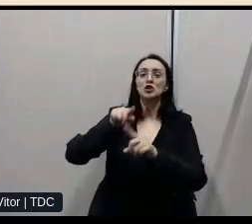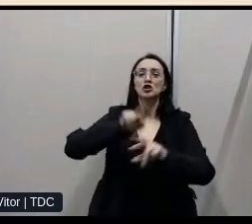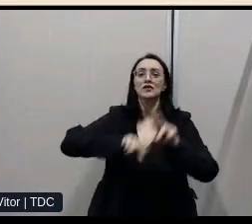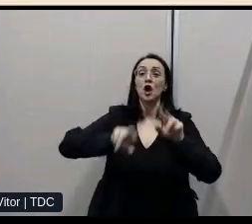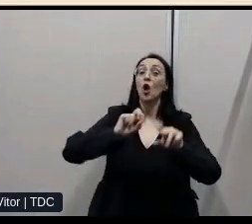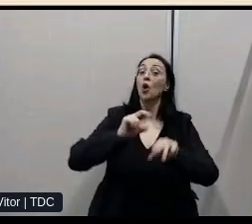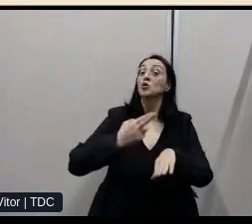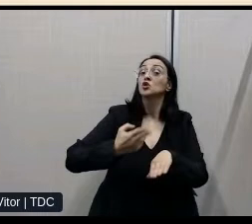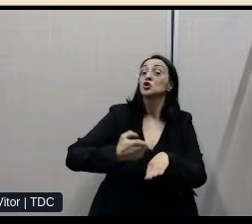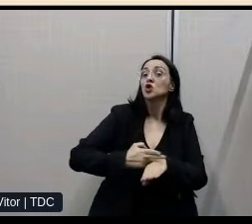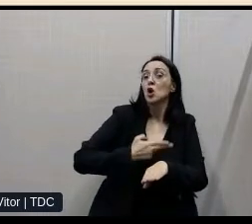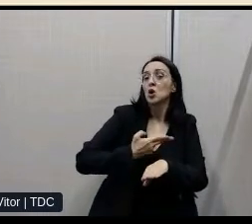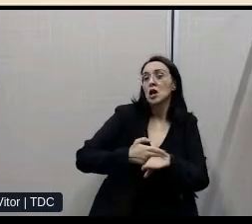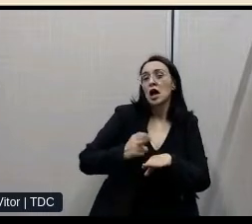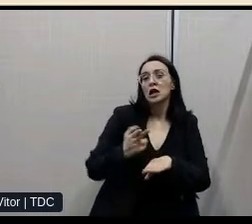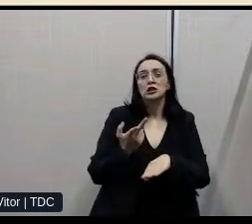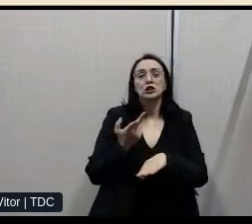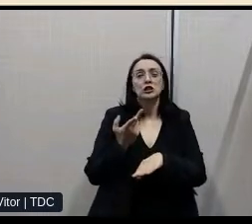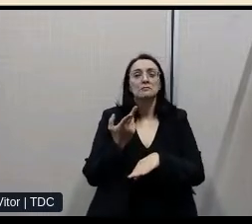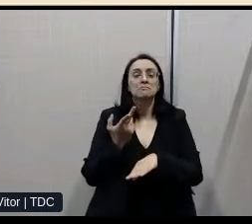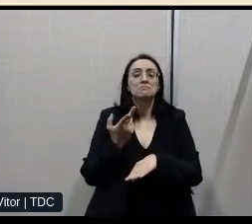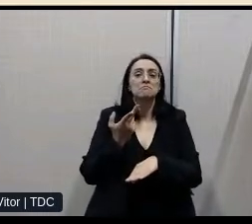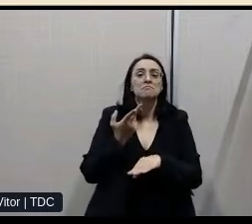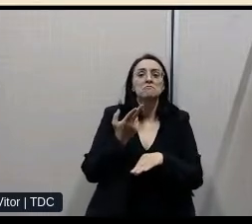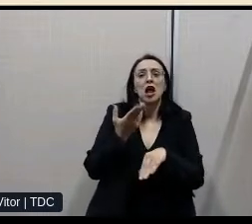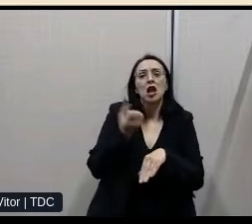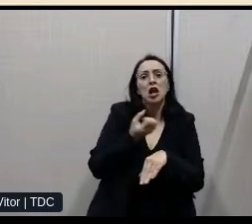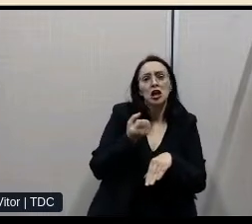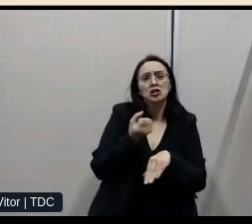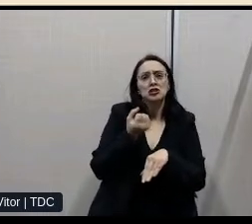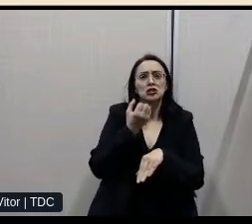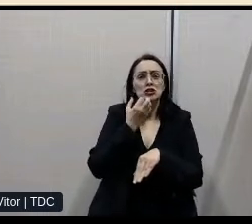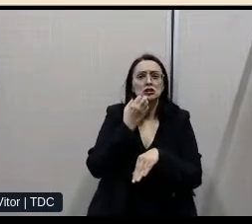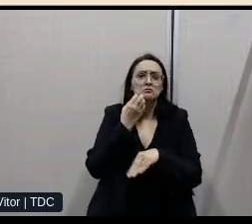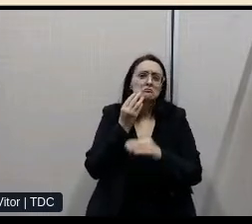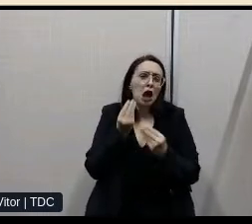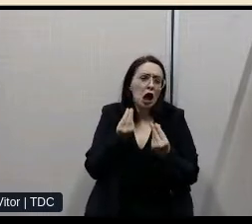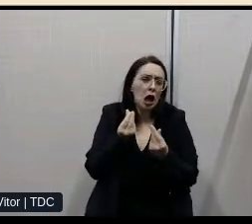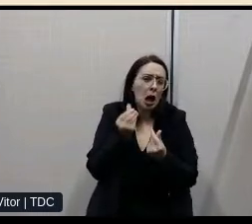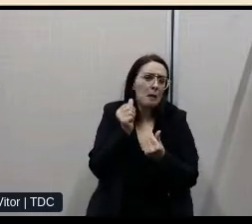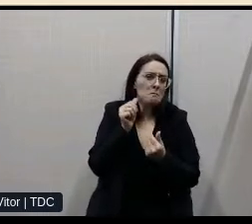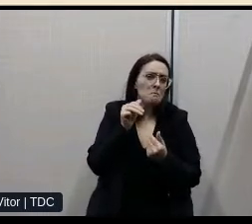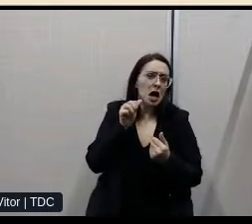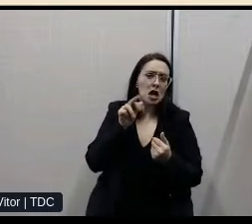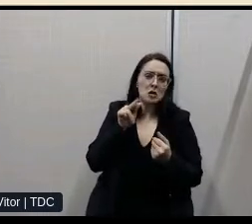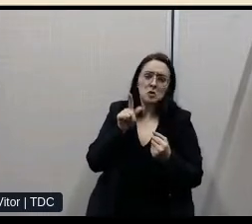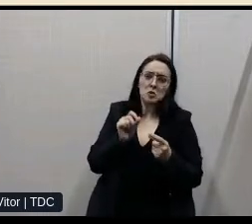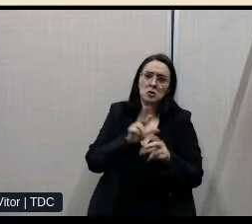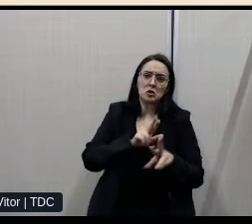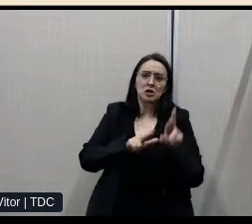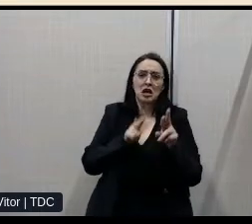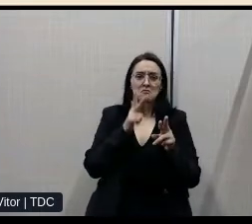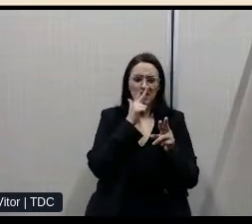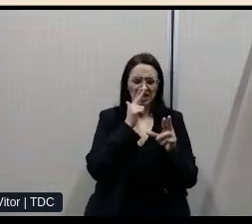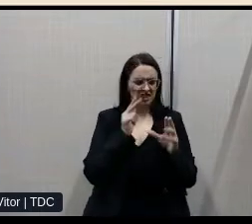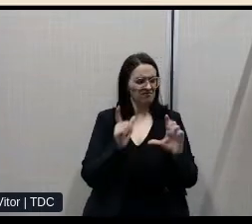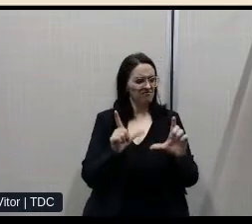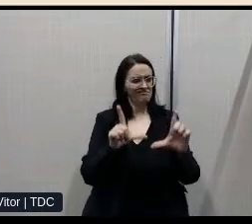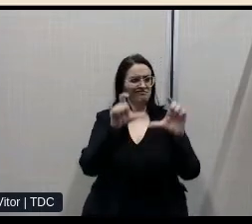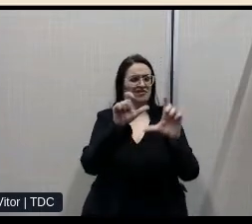de chocolate meio amargo, chocolate ao leite, tipos diferentes de cores, as imagens não ficavam